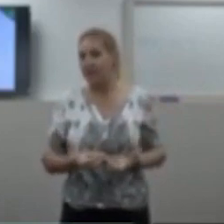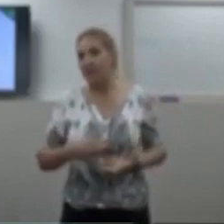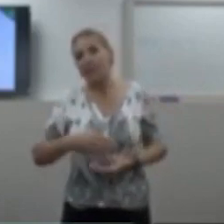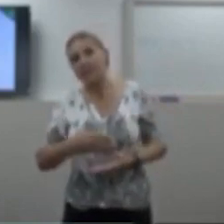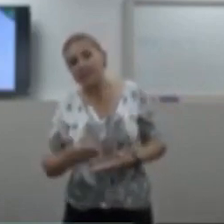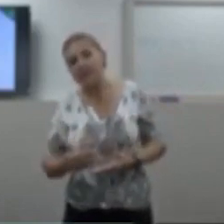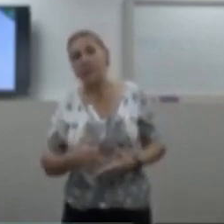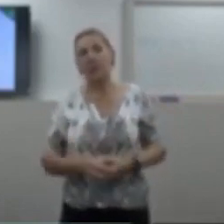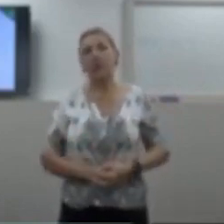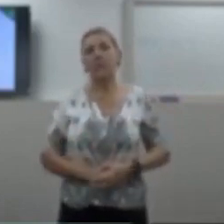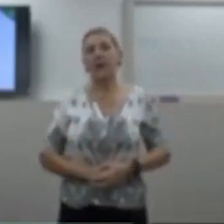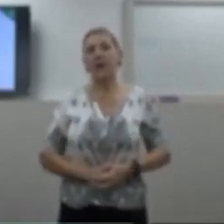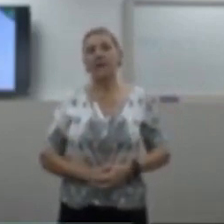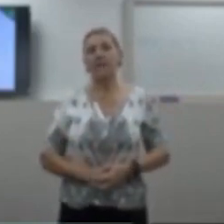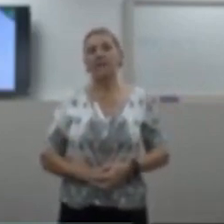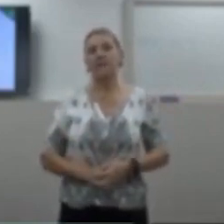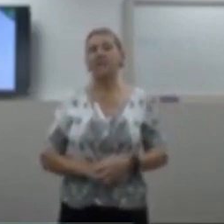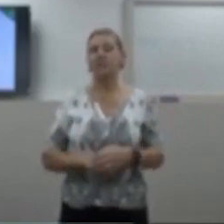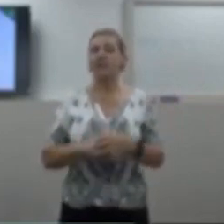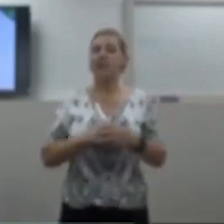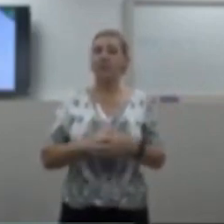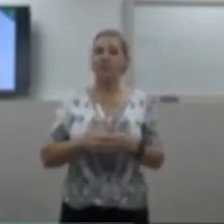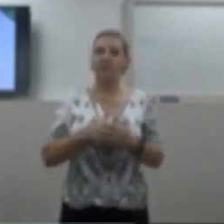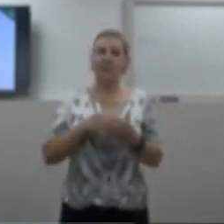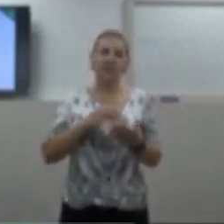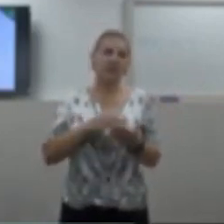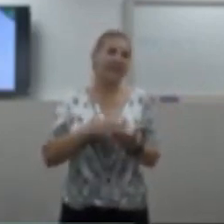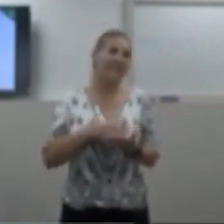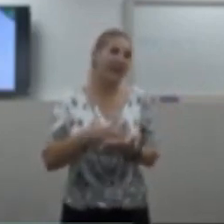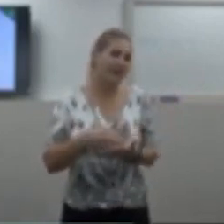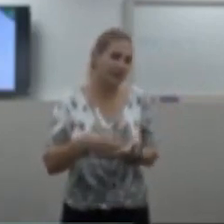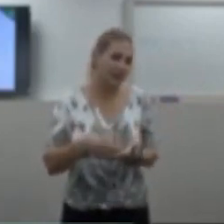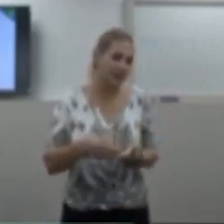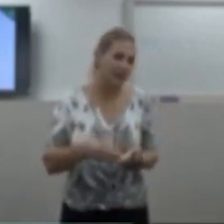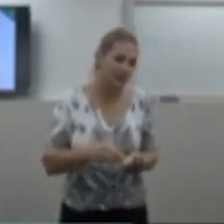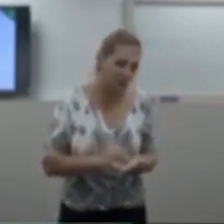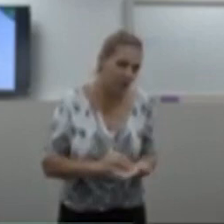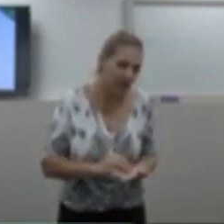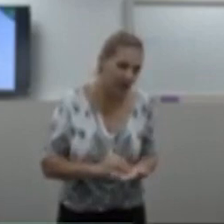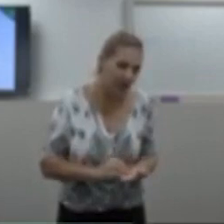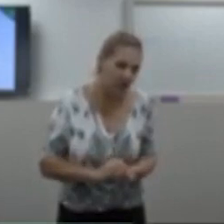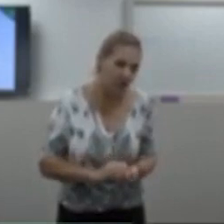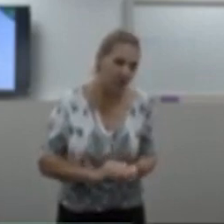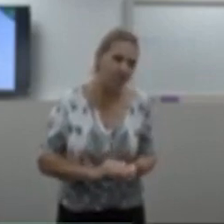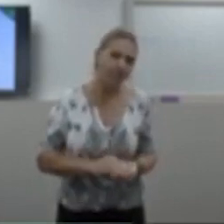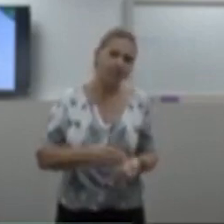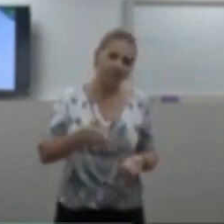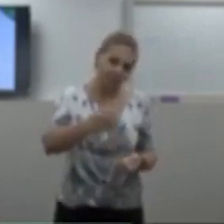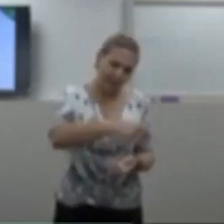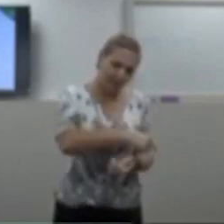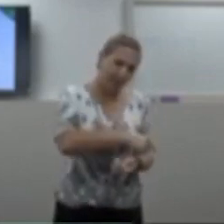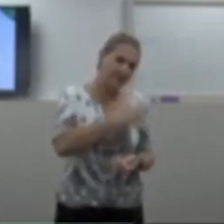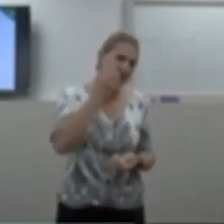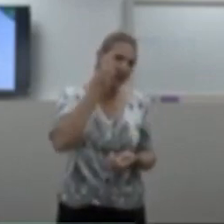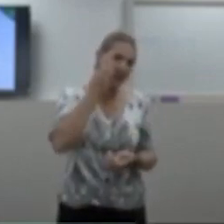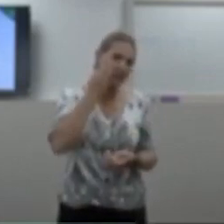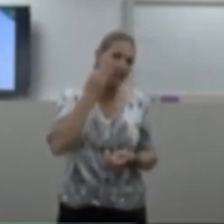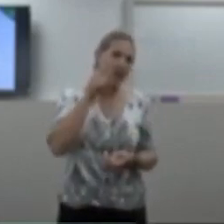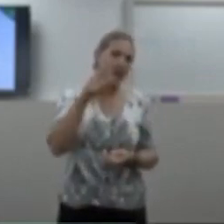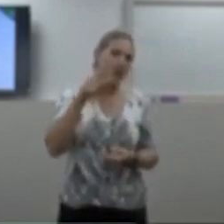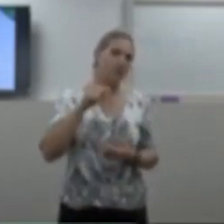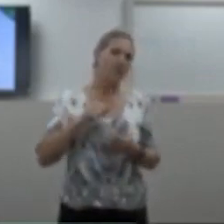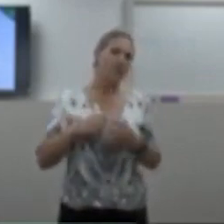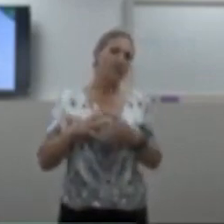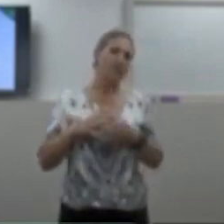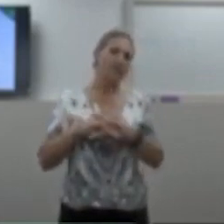disso. Você vai ter que pesquisar um pouquinho mais. Se você não conseguir achar nada sobre isso, passa uma mensagem